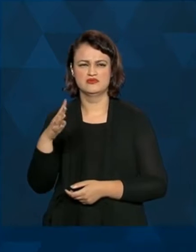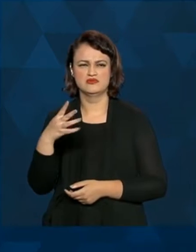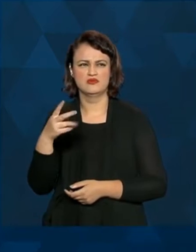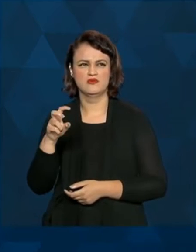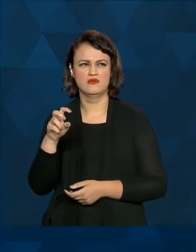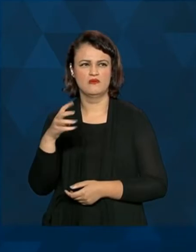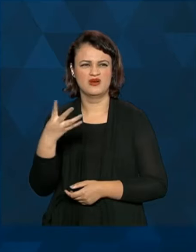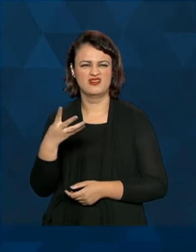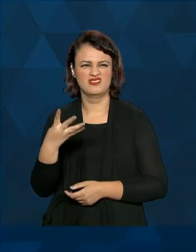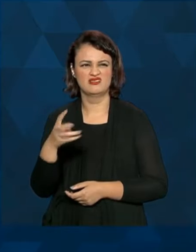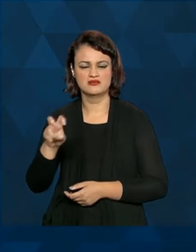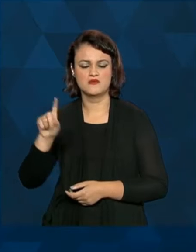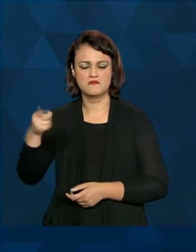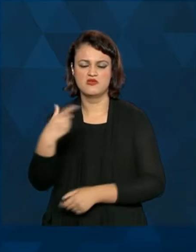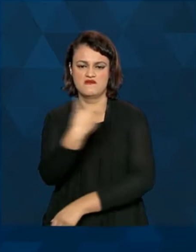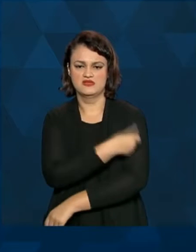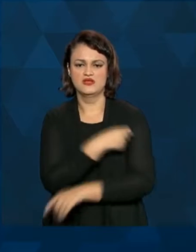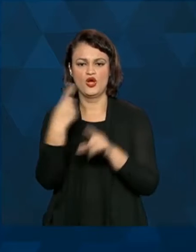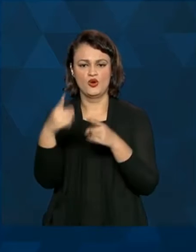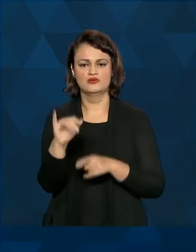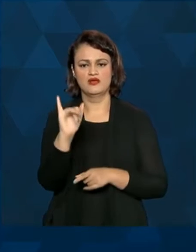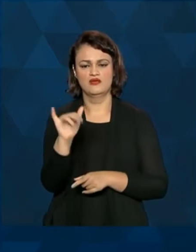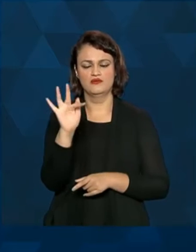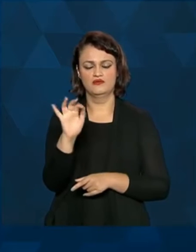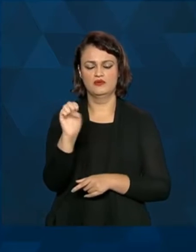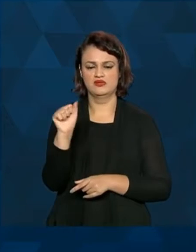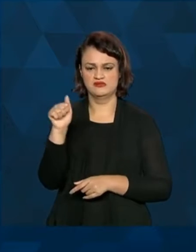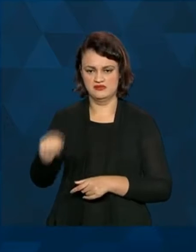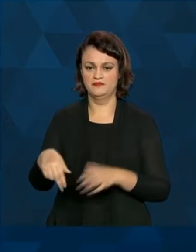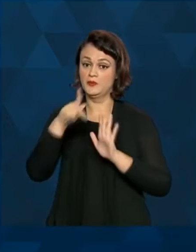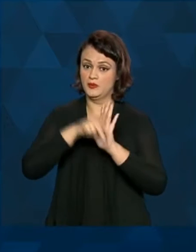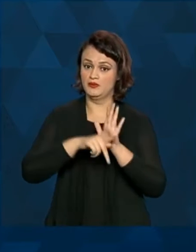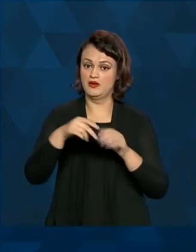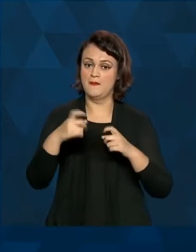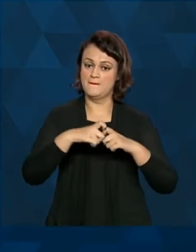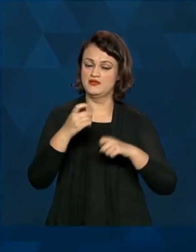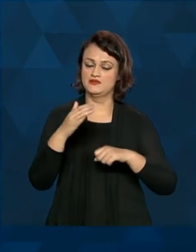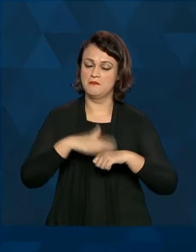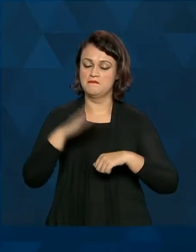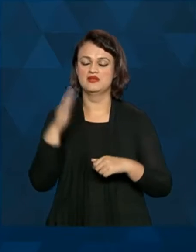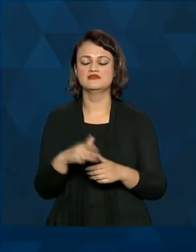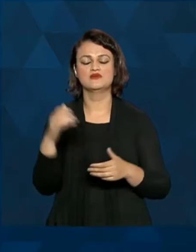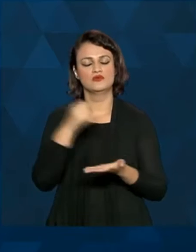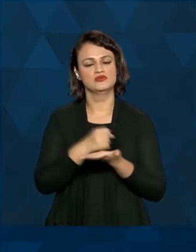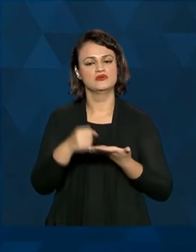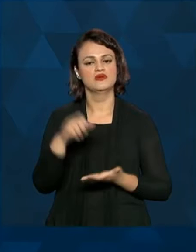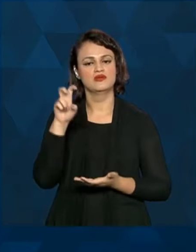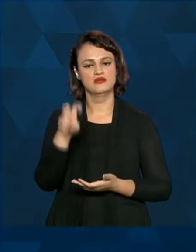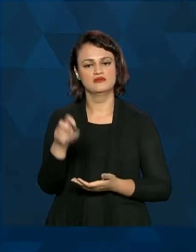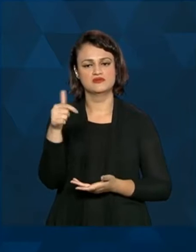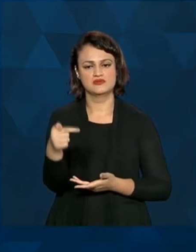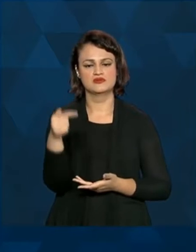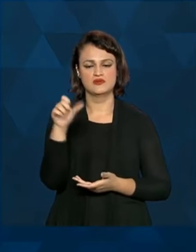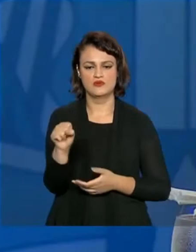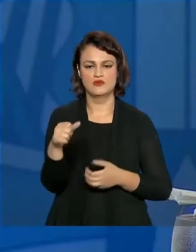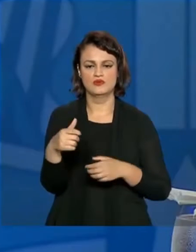2.445.600 doses de vacina contra a influenza. O programa Mais Médicos contratou 678 profissionais